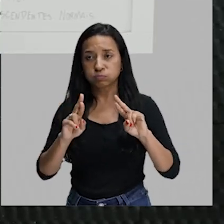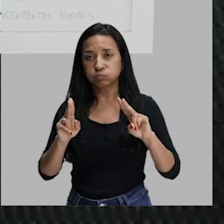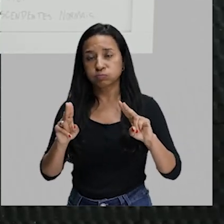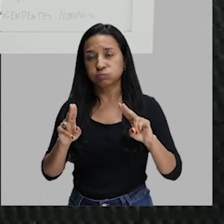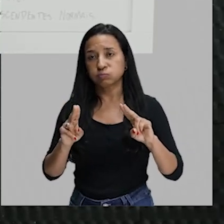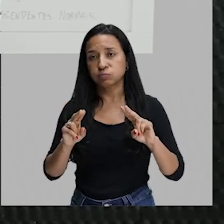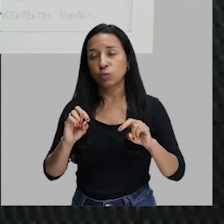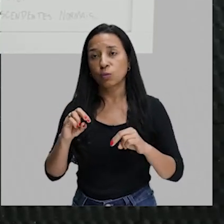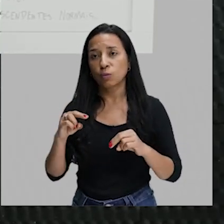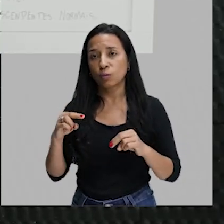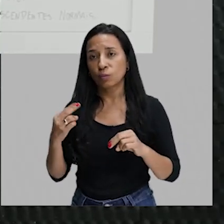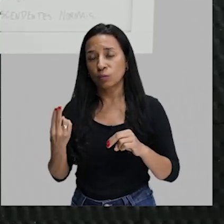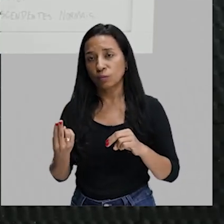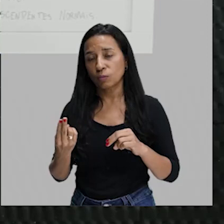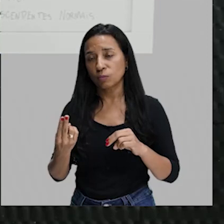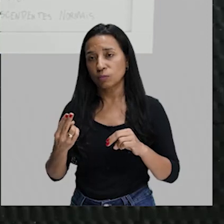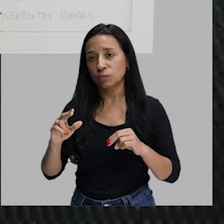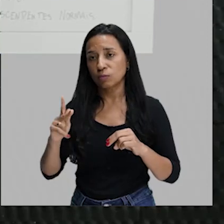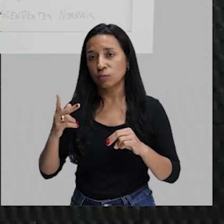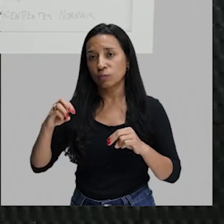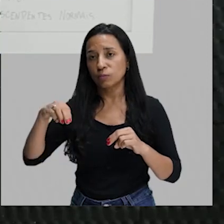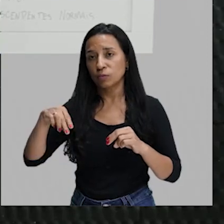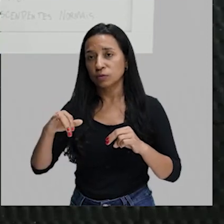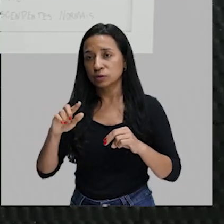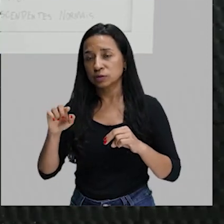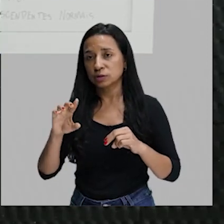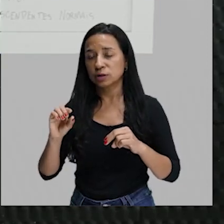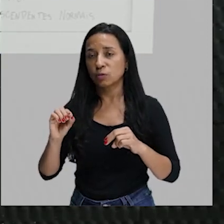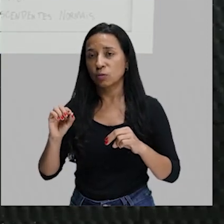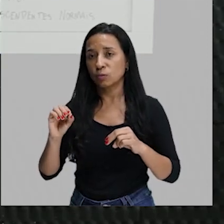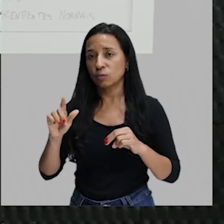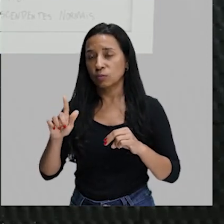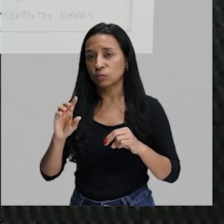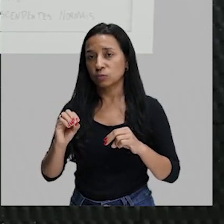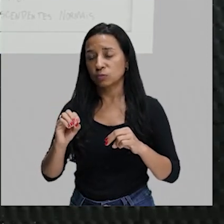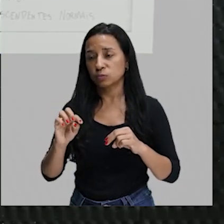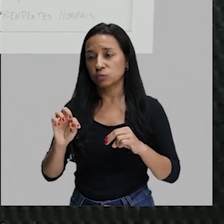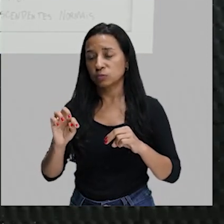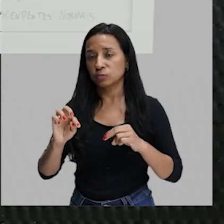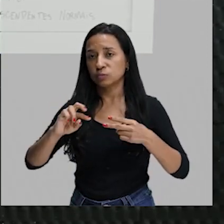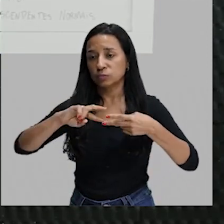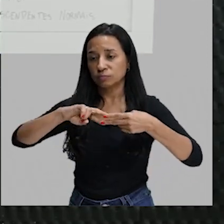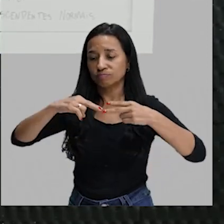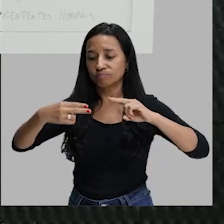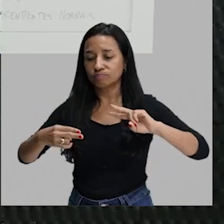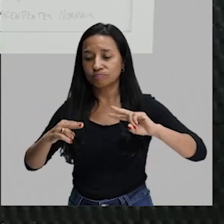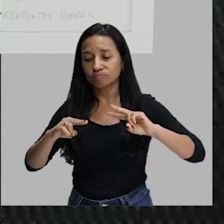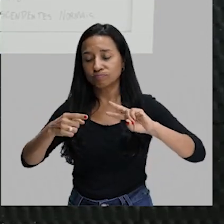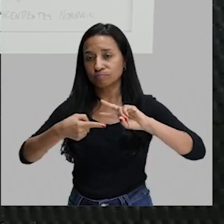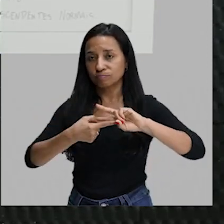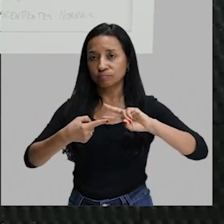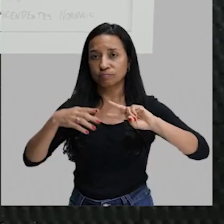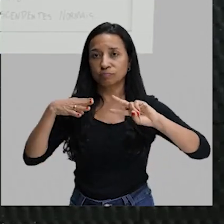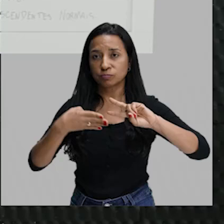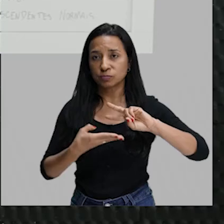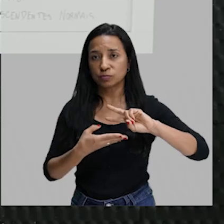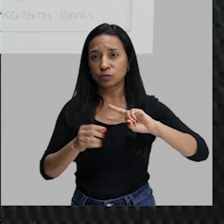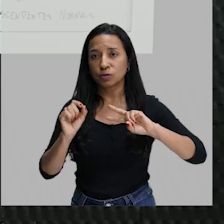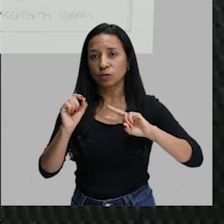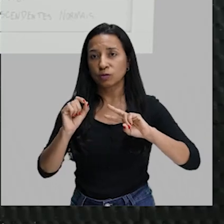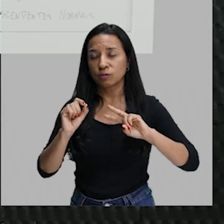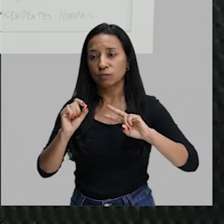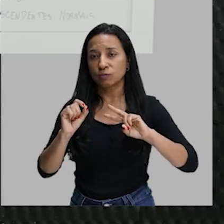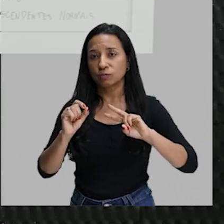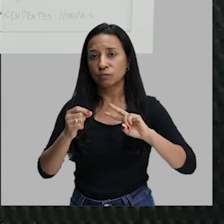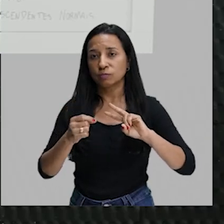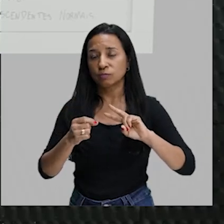indivíduos homozigoto recessivo. Então, eu vou identificar neste heredograma quem é